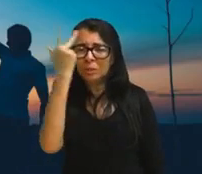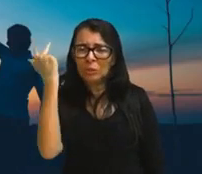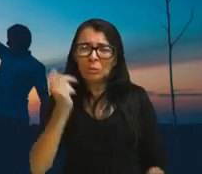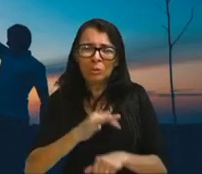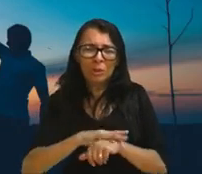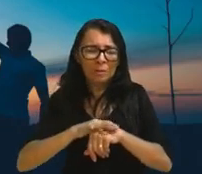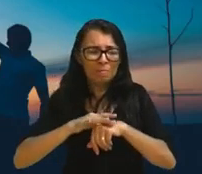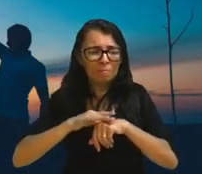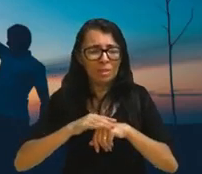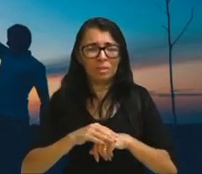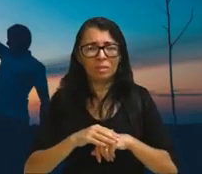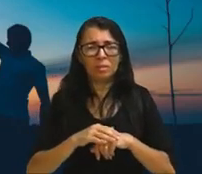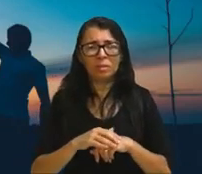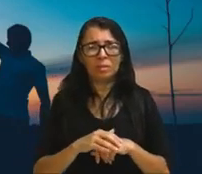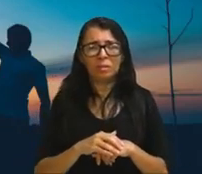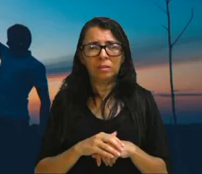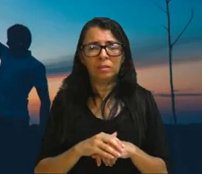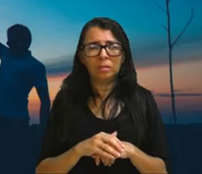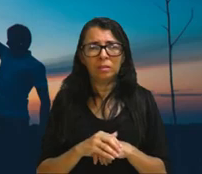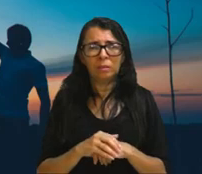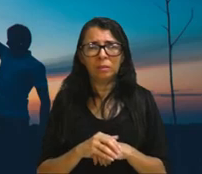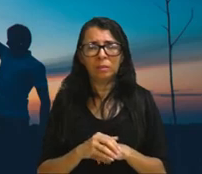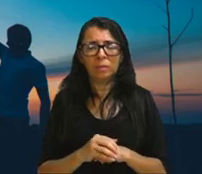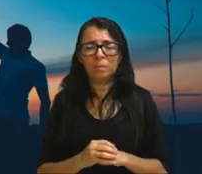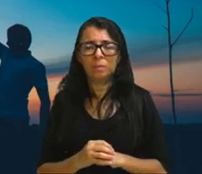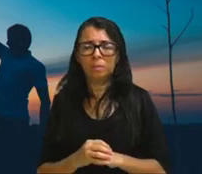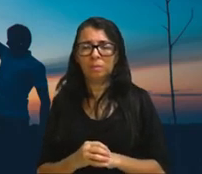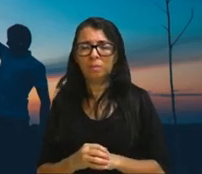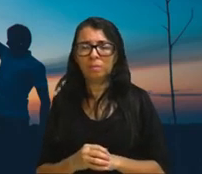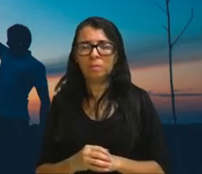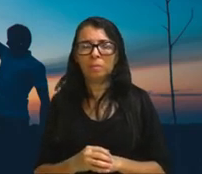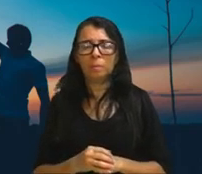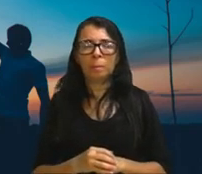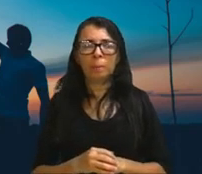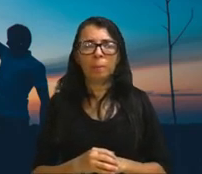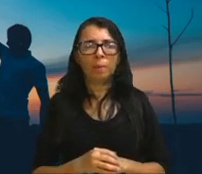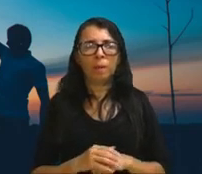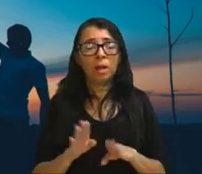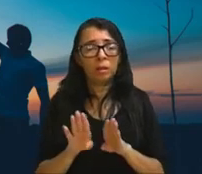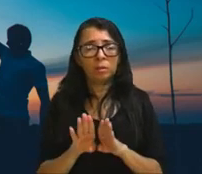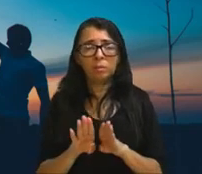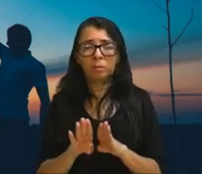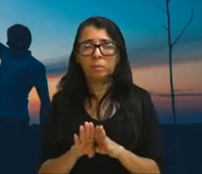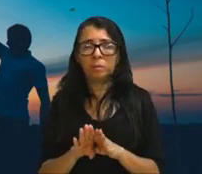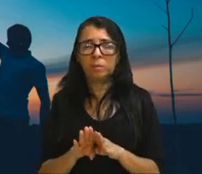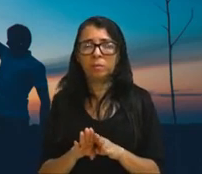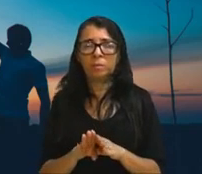Deus? Quero orar pelas nossas